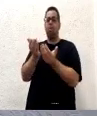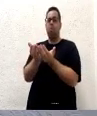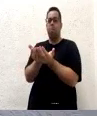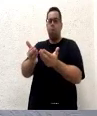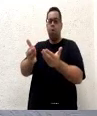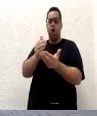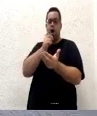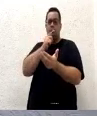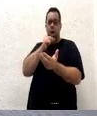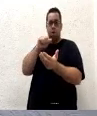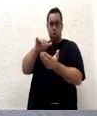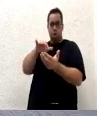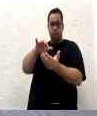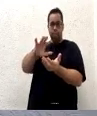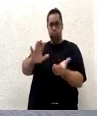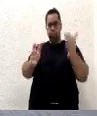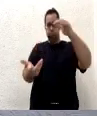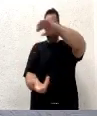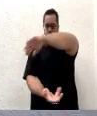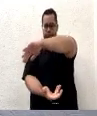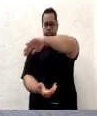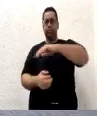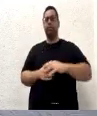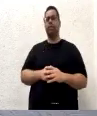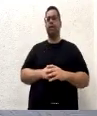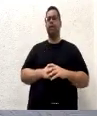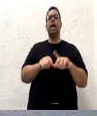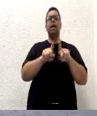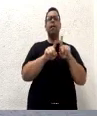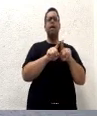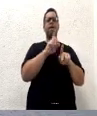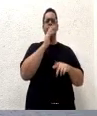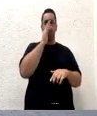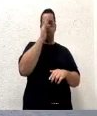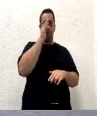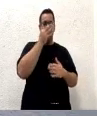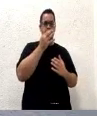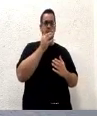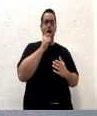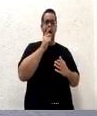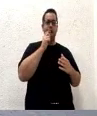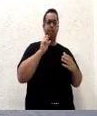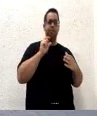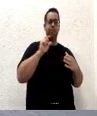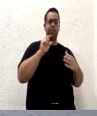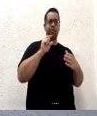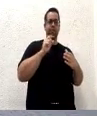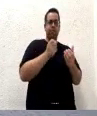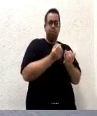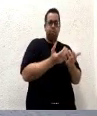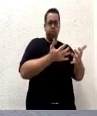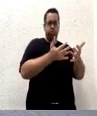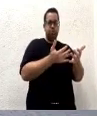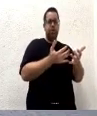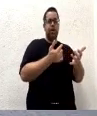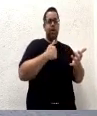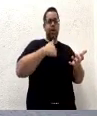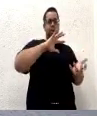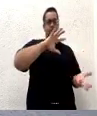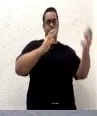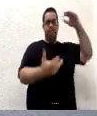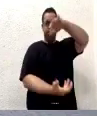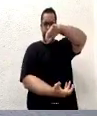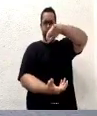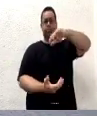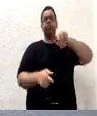Né? Se tem orientação para fazer, trata os imóveis. E depois vem com a nebulização. Aí a gente nebuliza a casa, porque o mosquito está onde? Fala